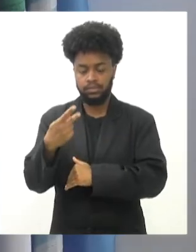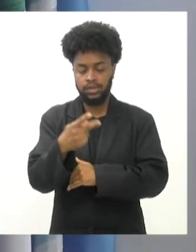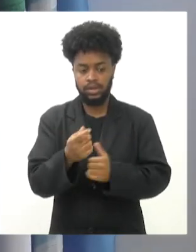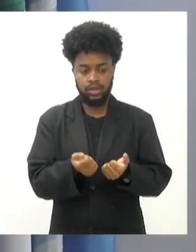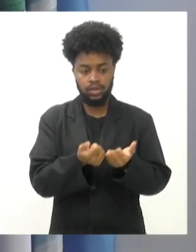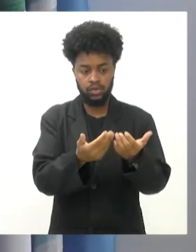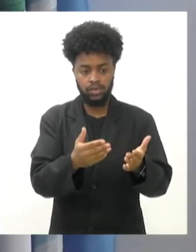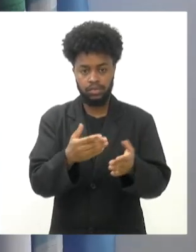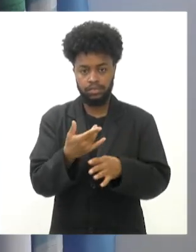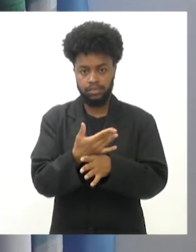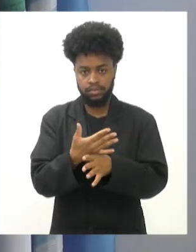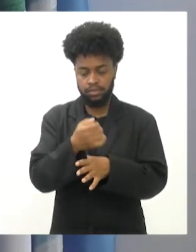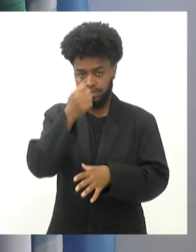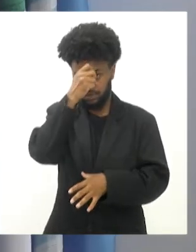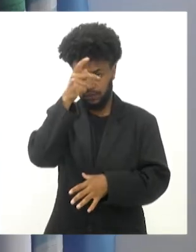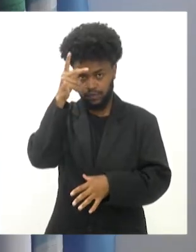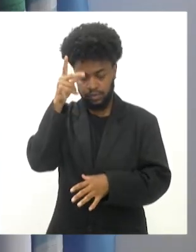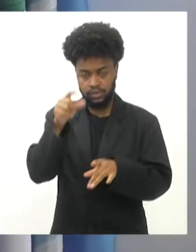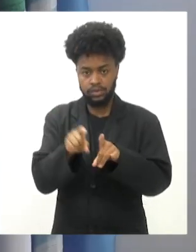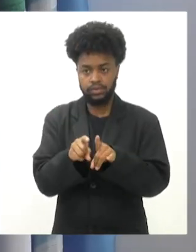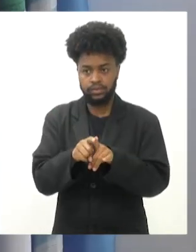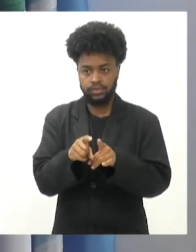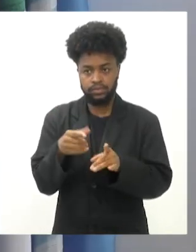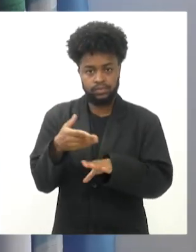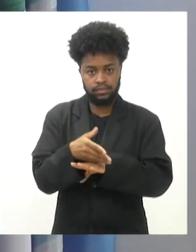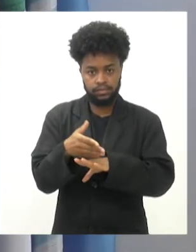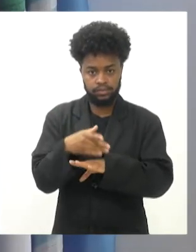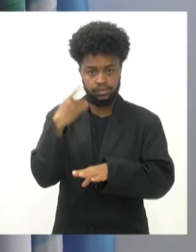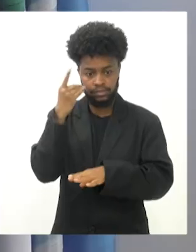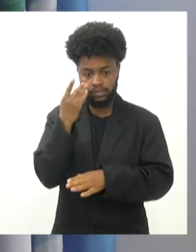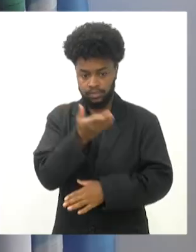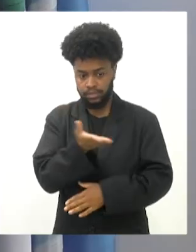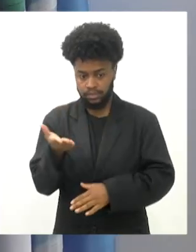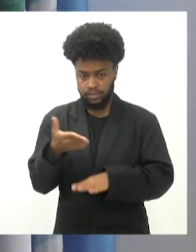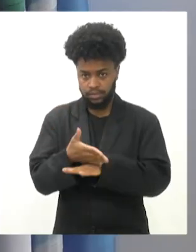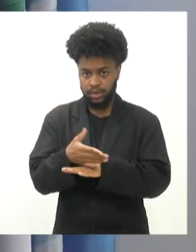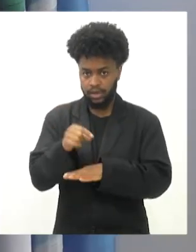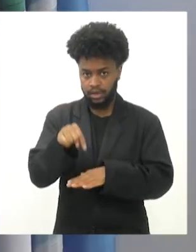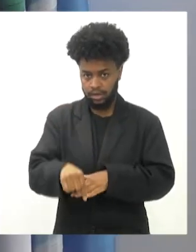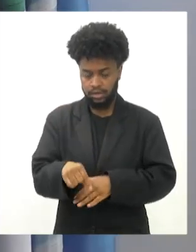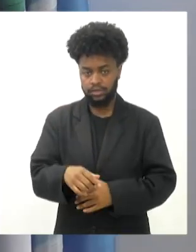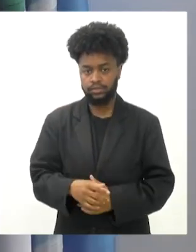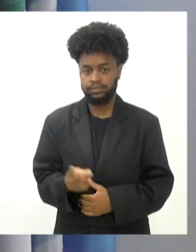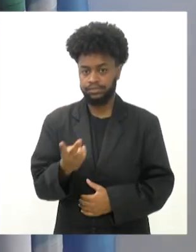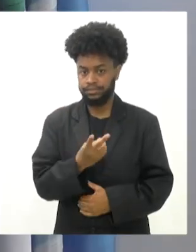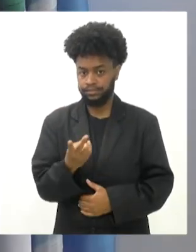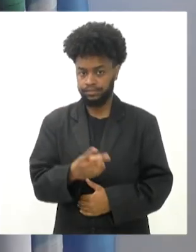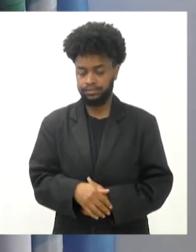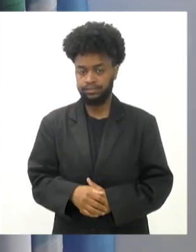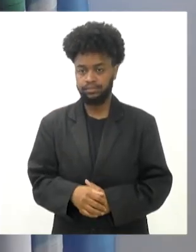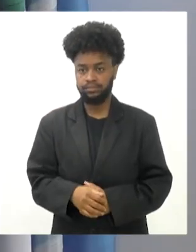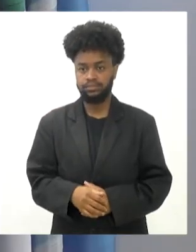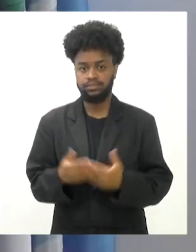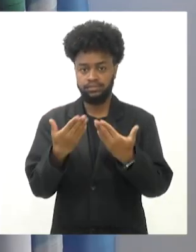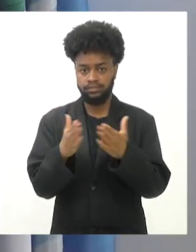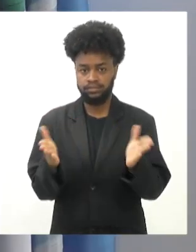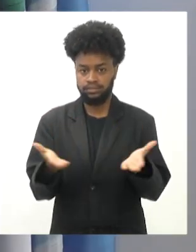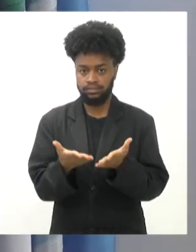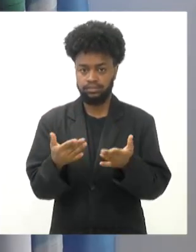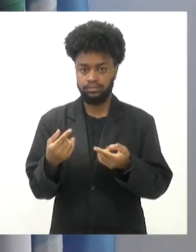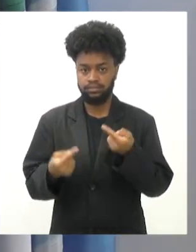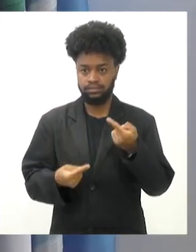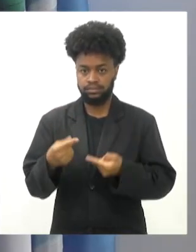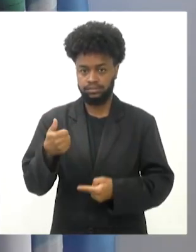cidade, e contando com a presença dos senhores deputados já mencionados, deputado Alan Lopes, deputado Alexandre Knoploch, estão abertos os trabalhos